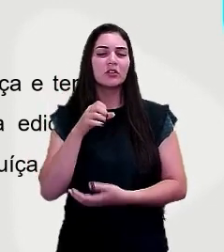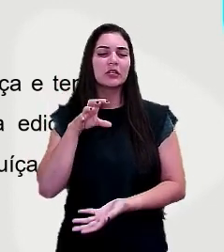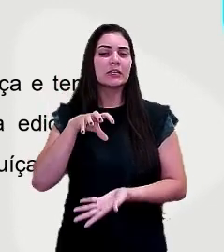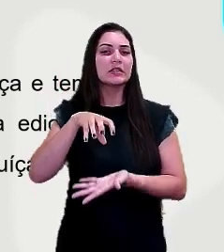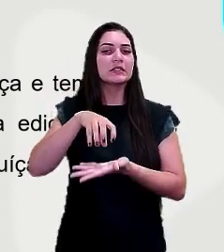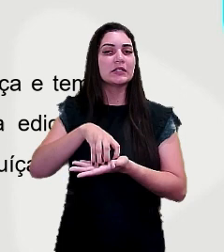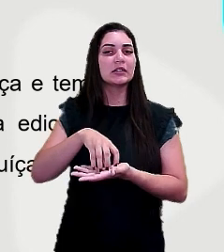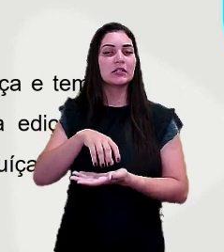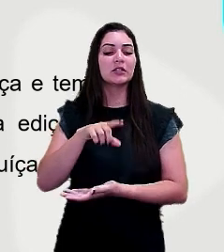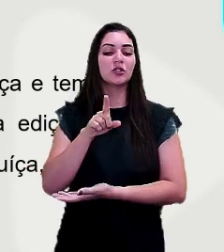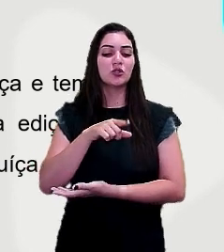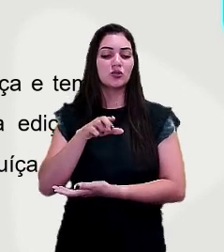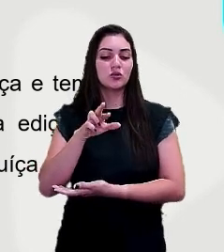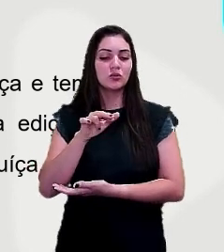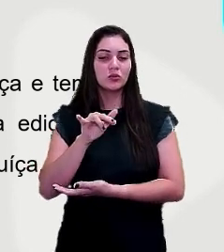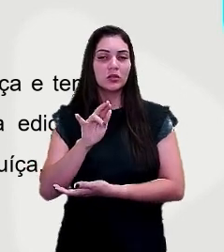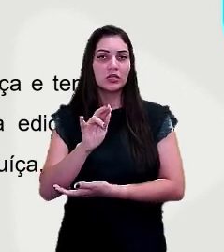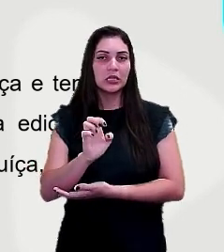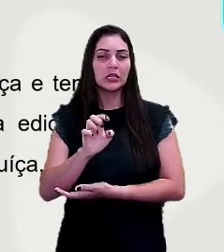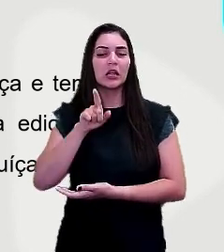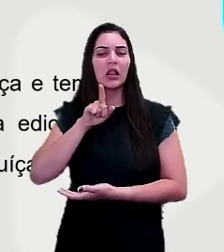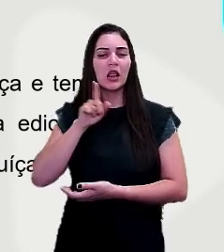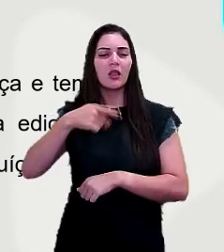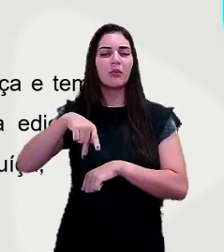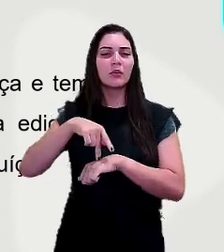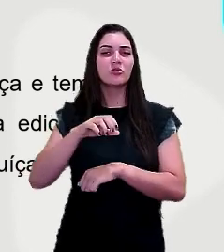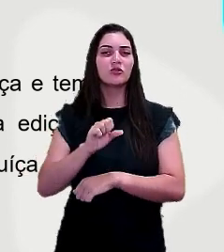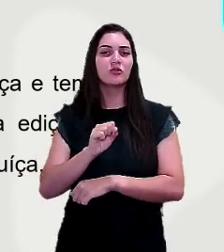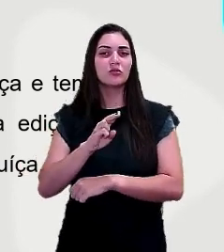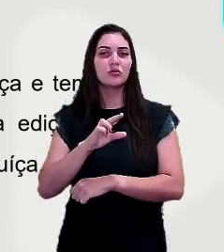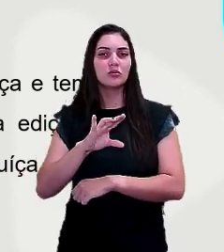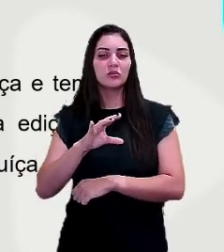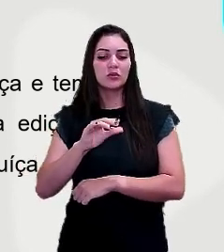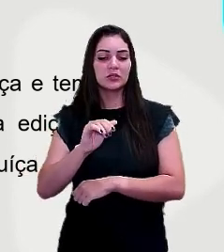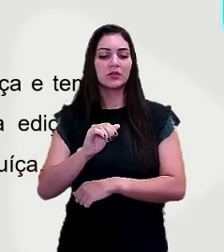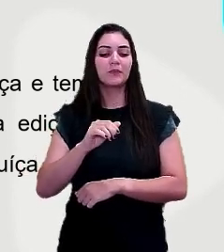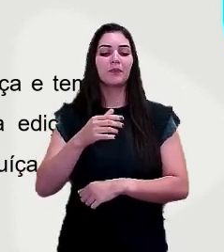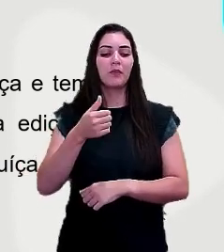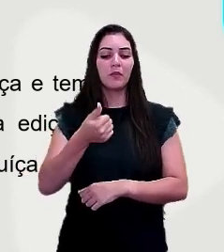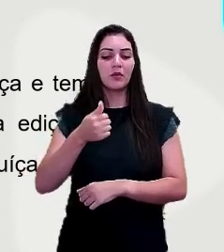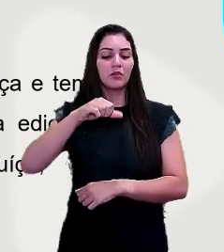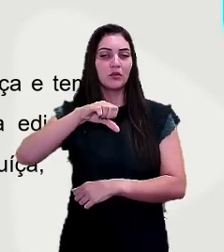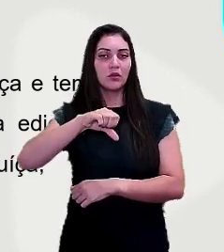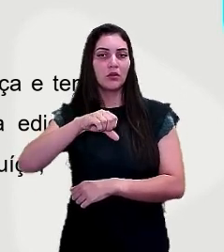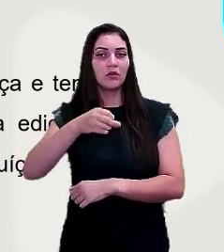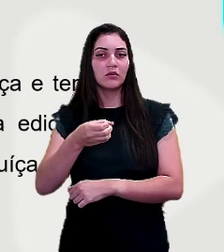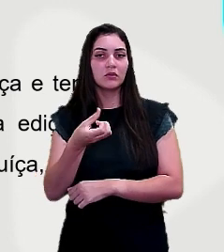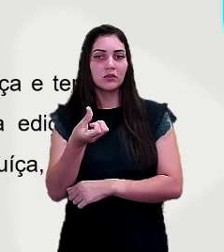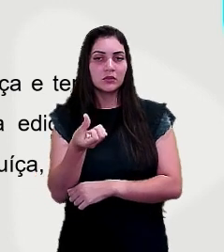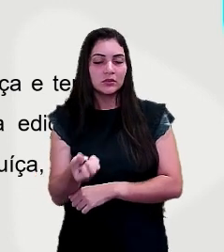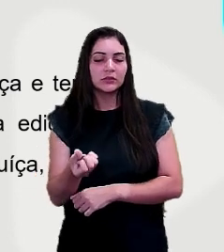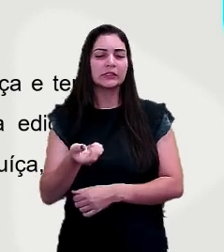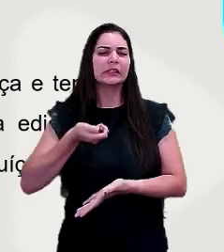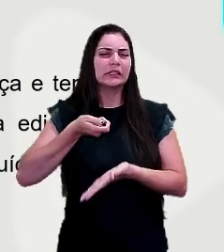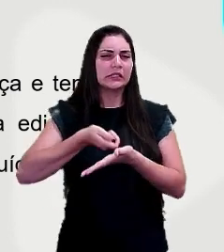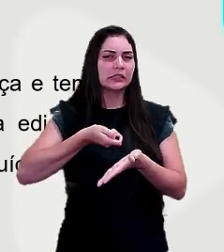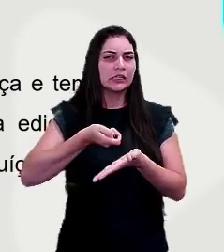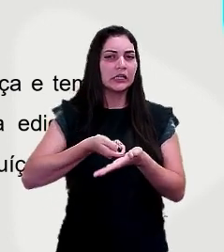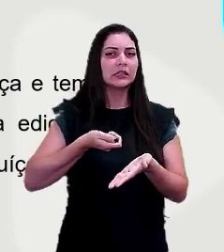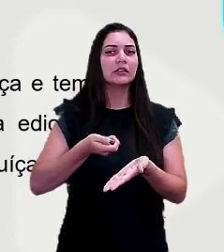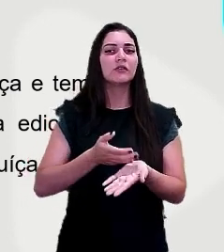Zurique, na Suíça. Em 1906, a primeira tentativa de edição, iniciada pelo líder